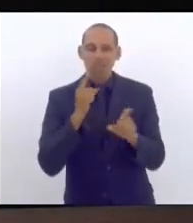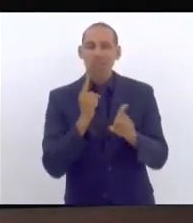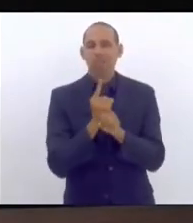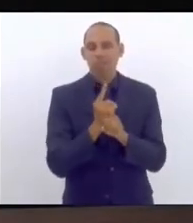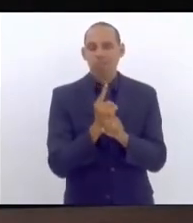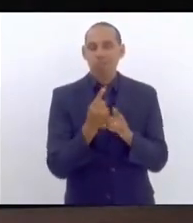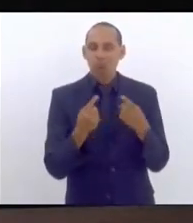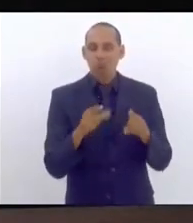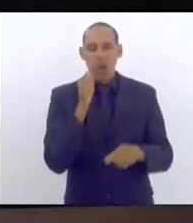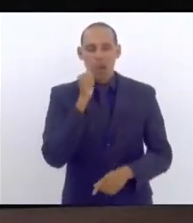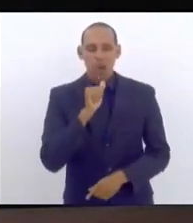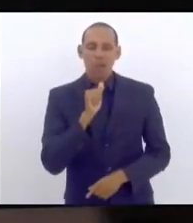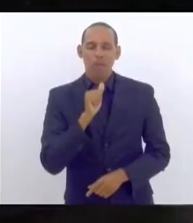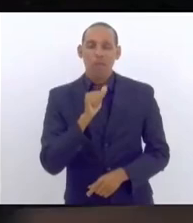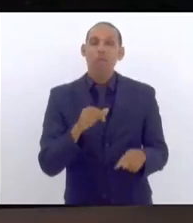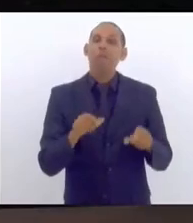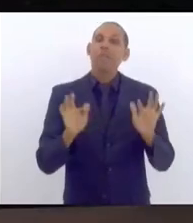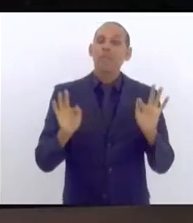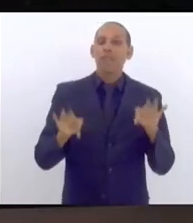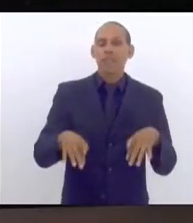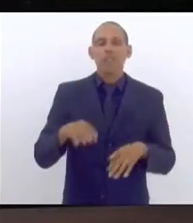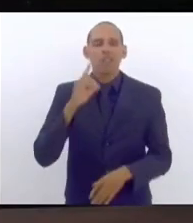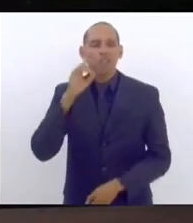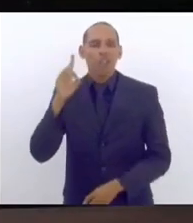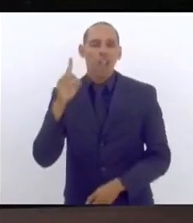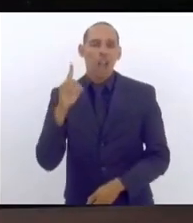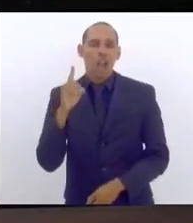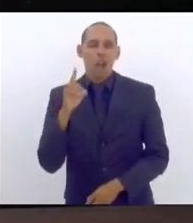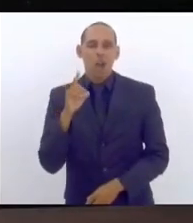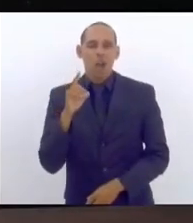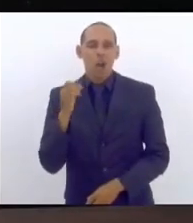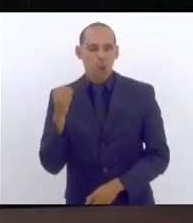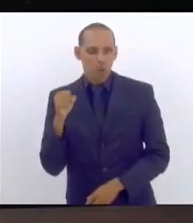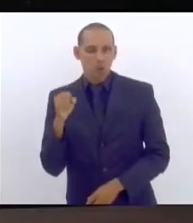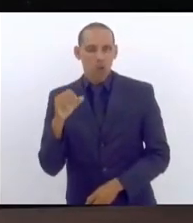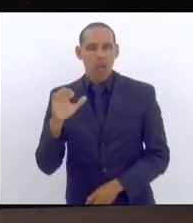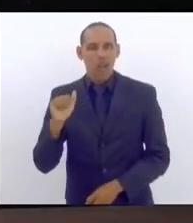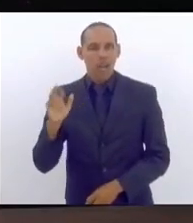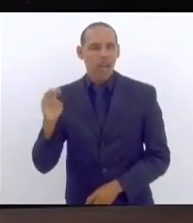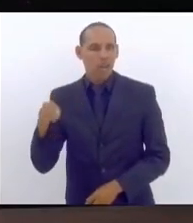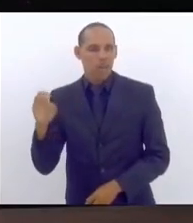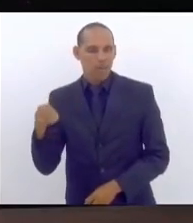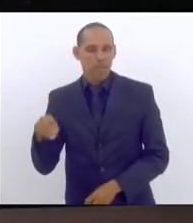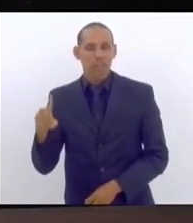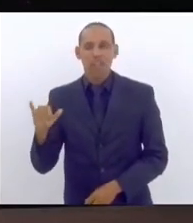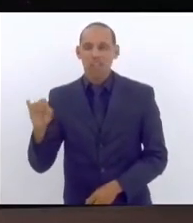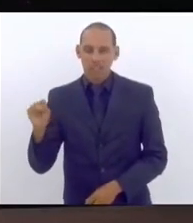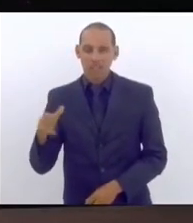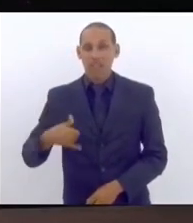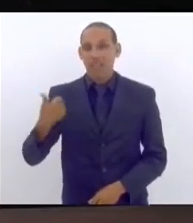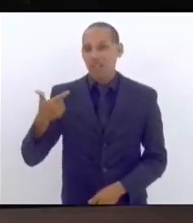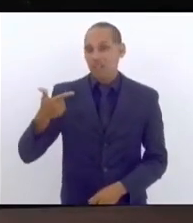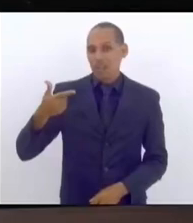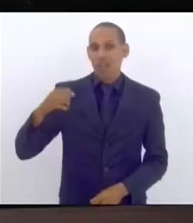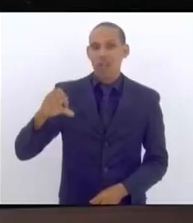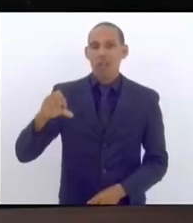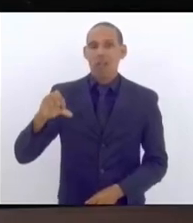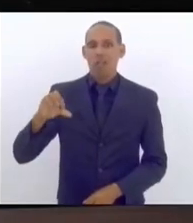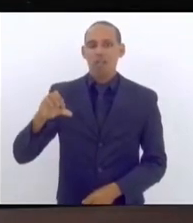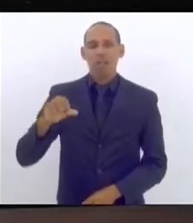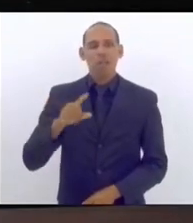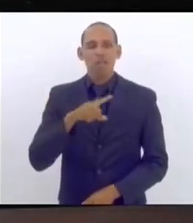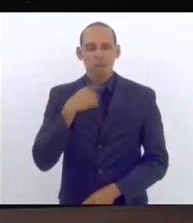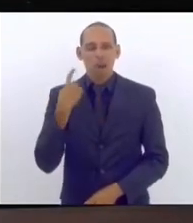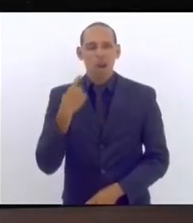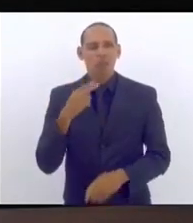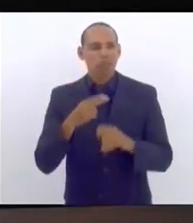seja instalada. E, finalmente, né, no dia 8, Carmen Dias da Silva, de 29 anos, foi